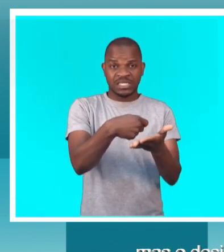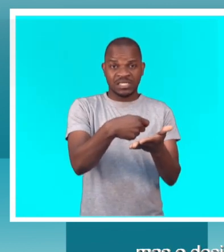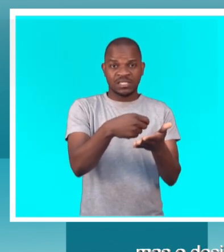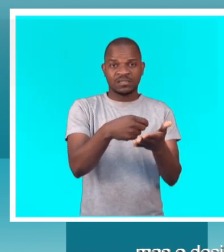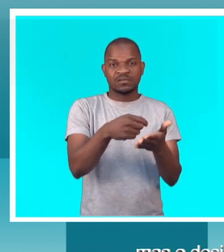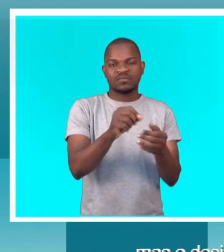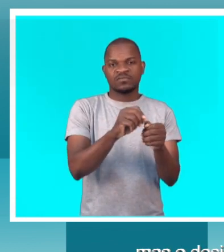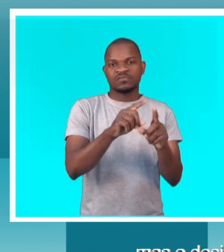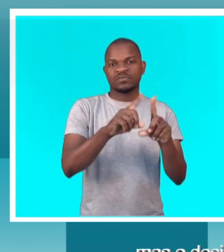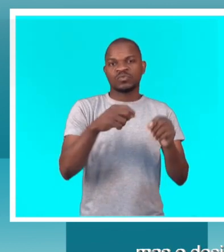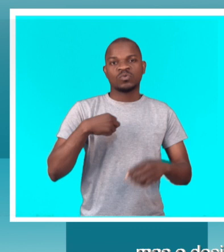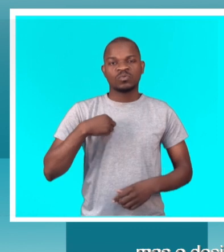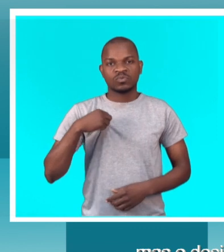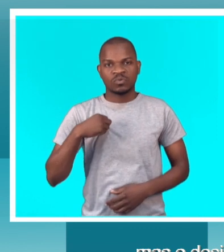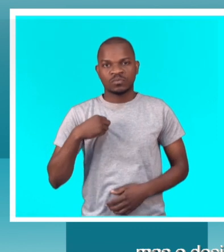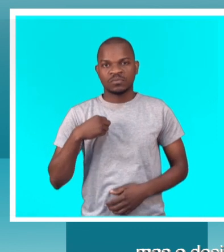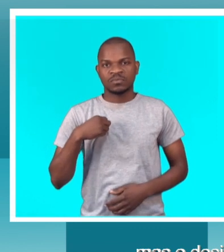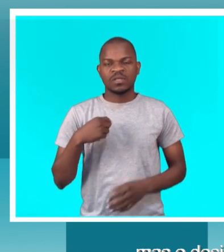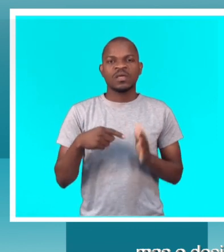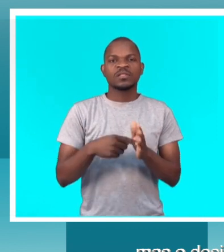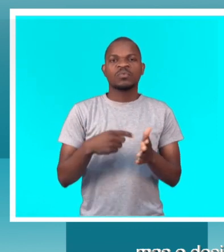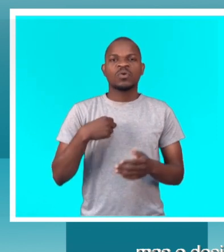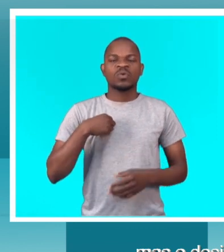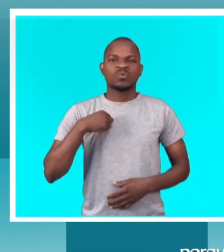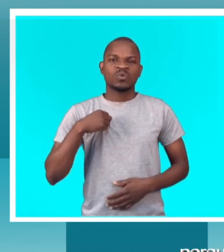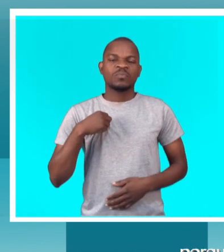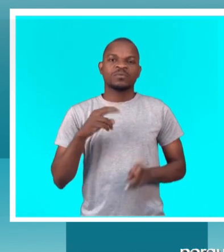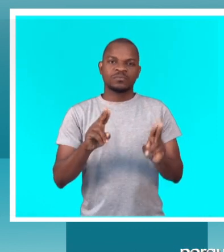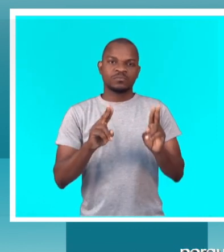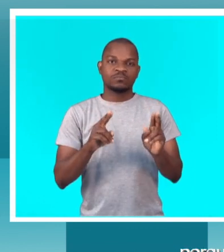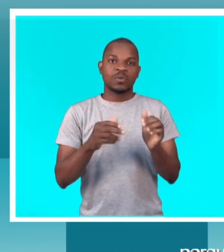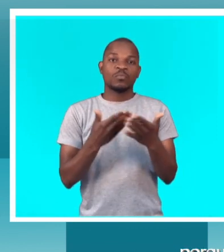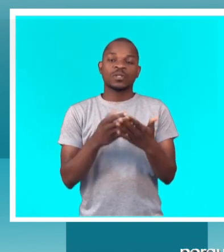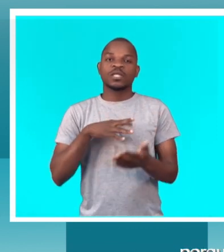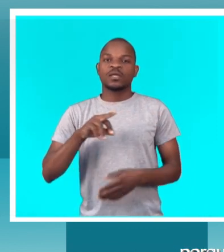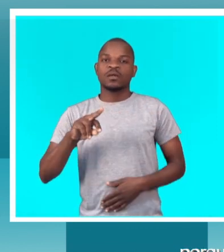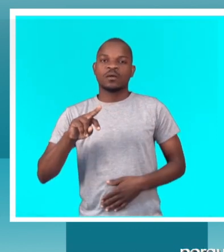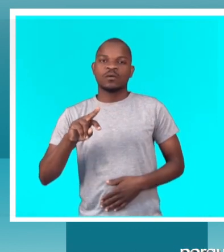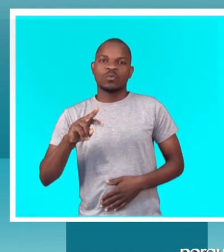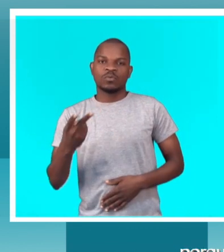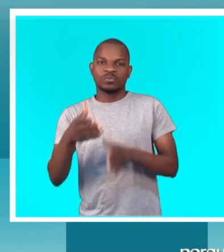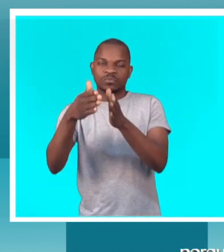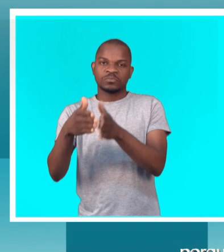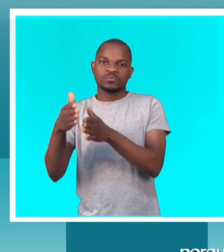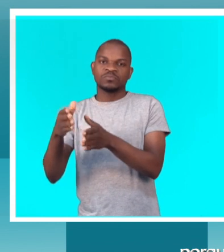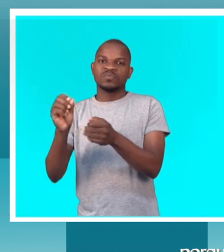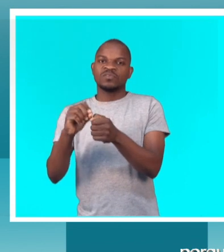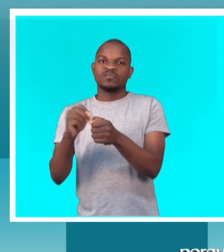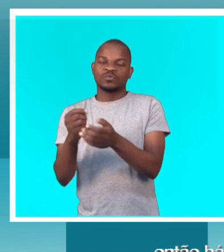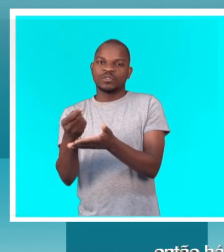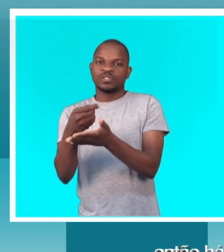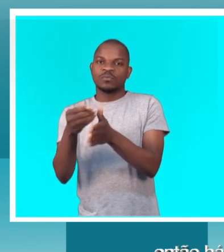tal é aquele que faz as roupas. Aquilo que faz as roupas comuns, porque os estilistas geralmente fazem roupas para artistas ou um público